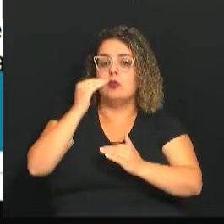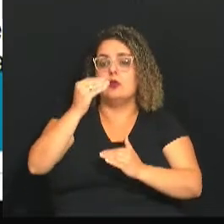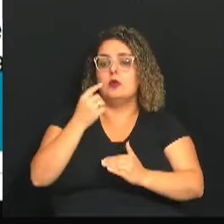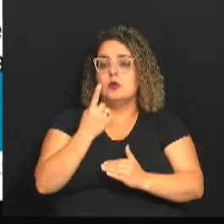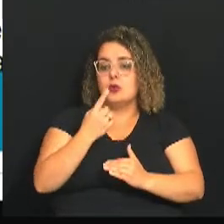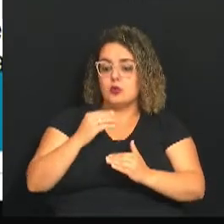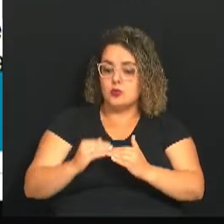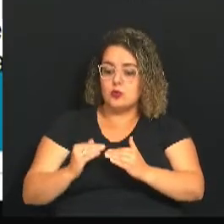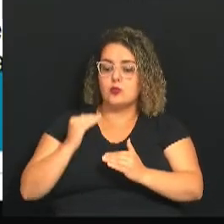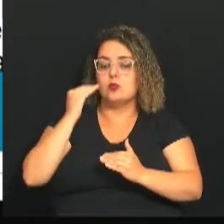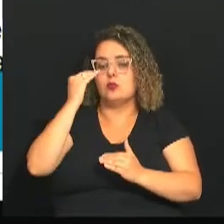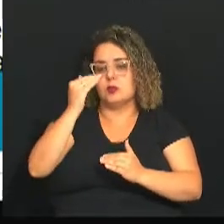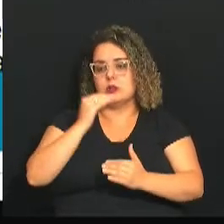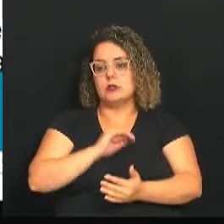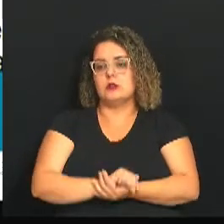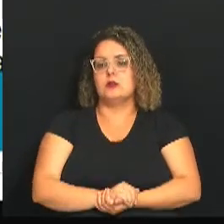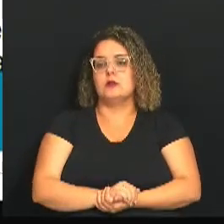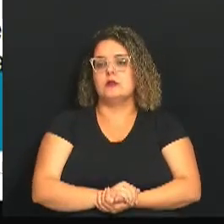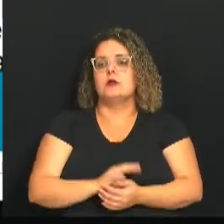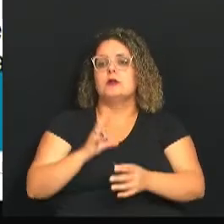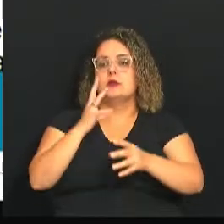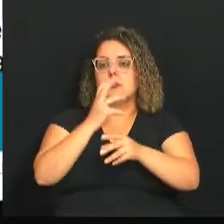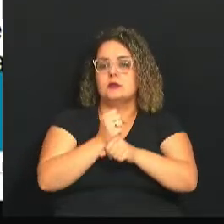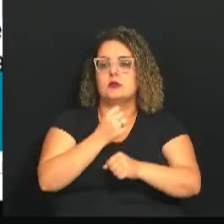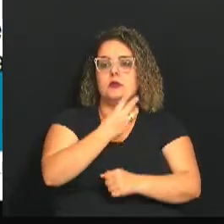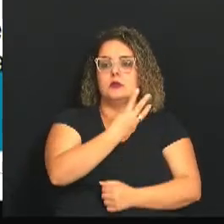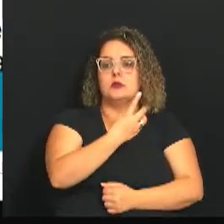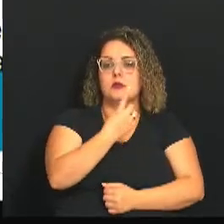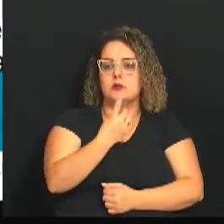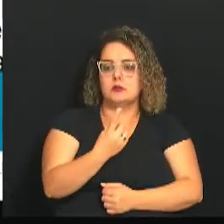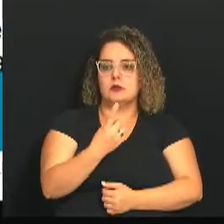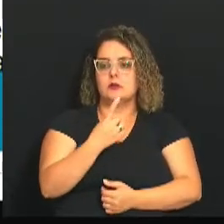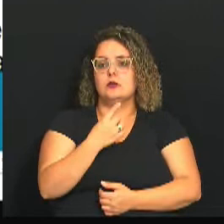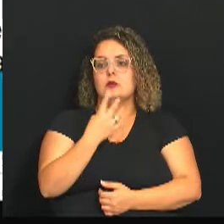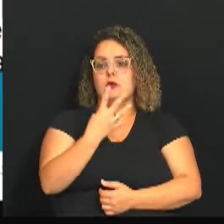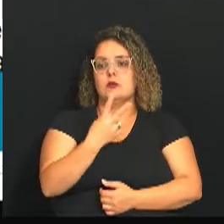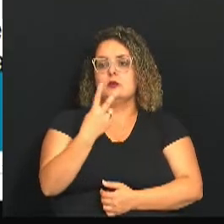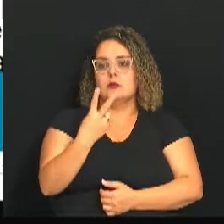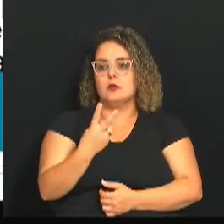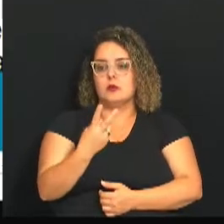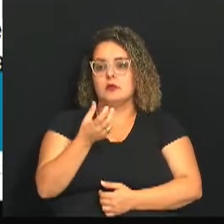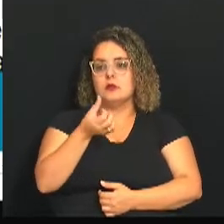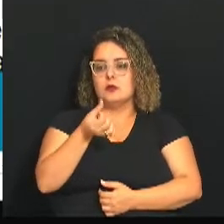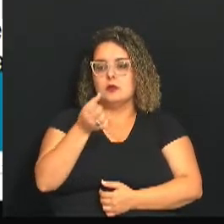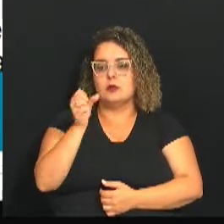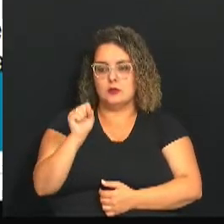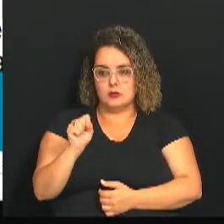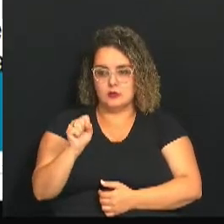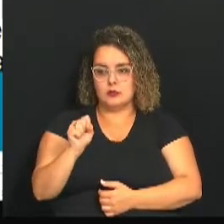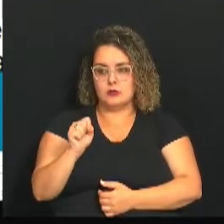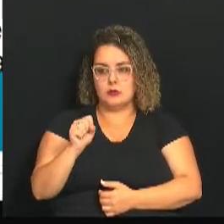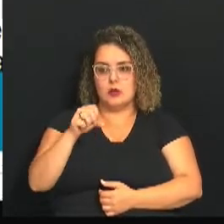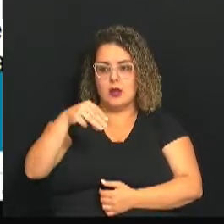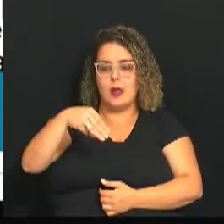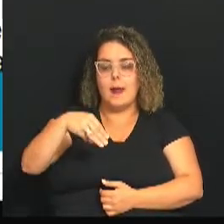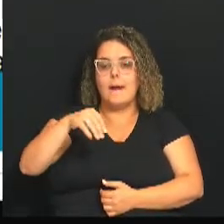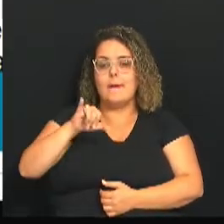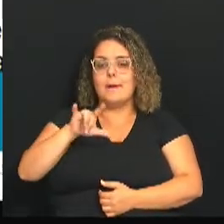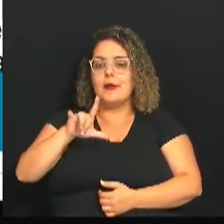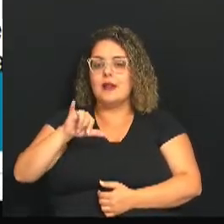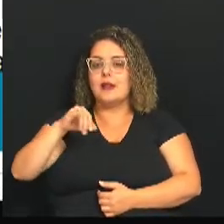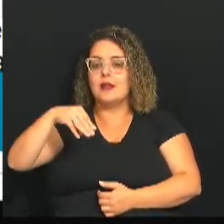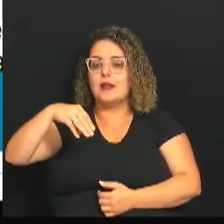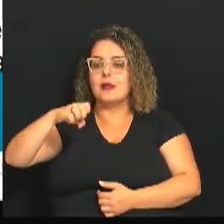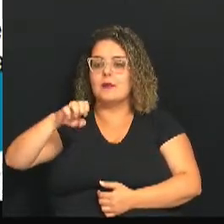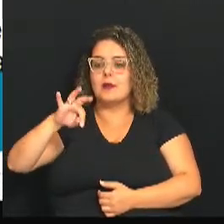mais elevado. E a gente chegou a esses valores aqui de 31, 42 e 68 milímetros. E aqui a